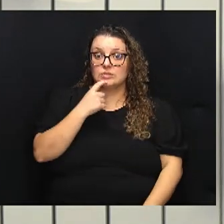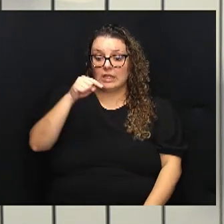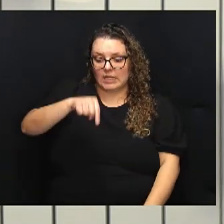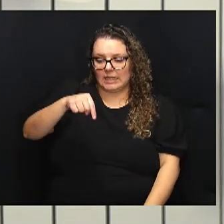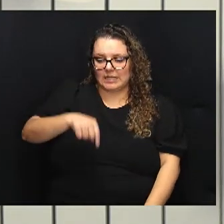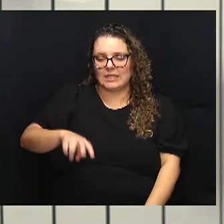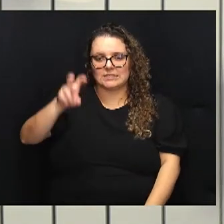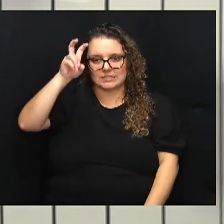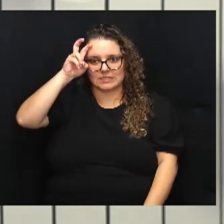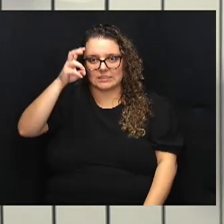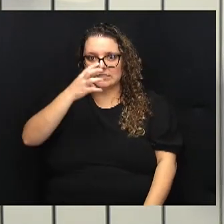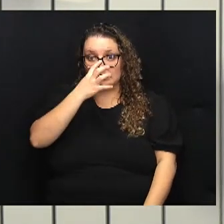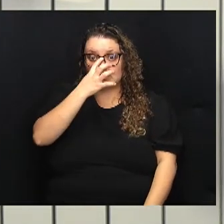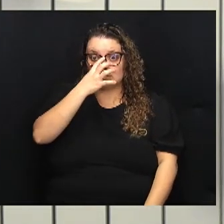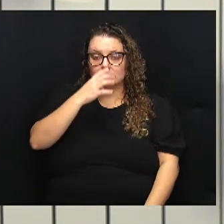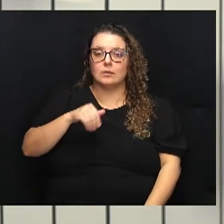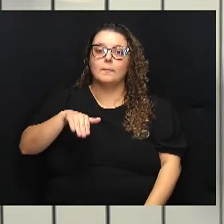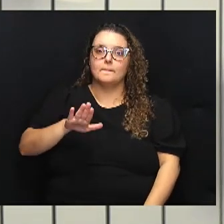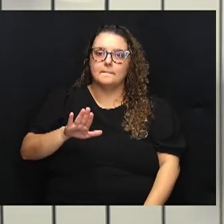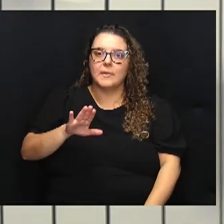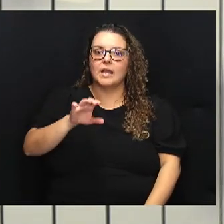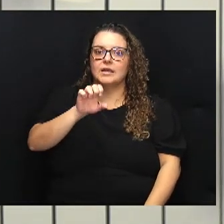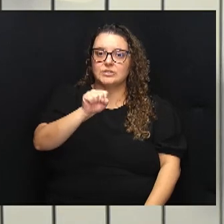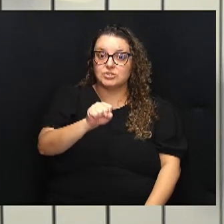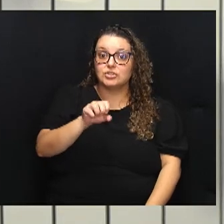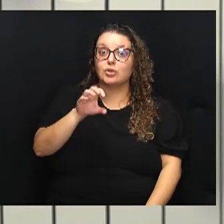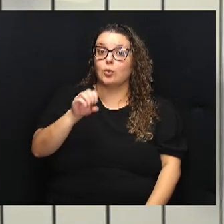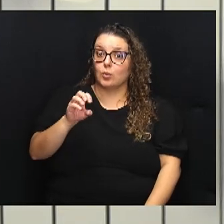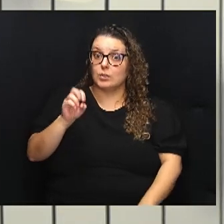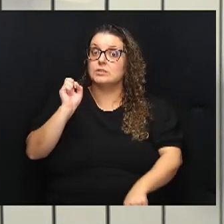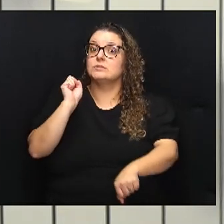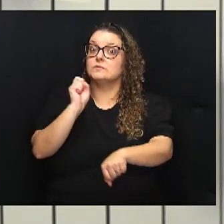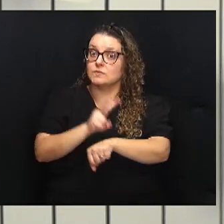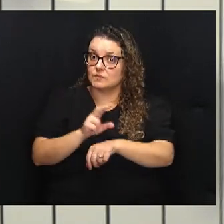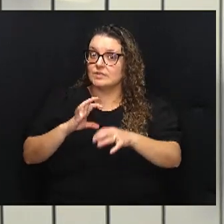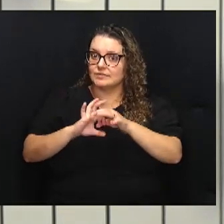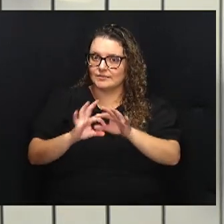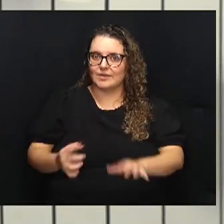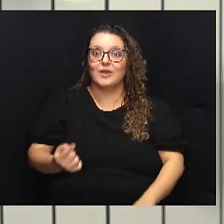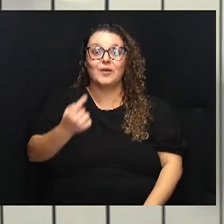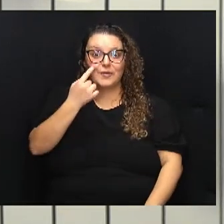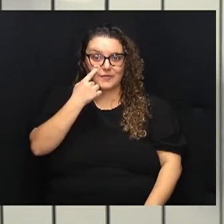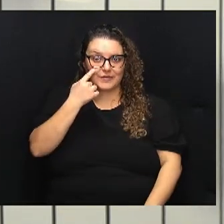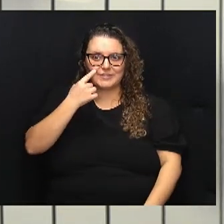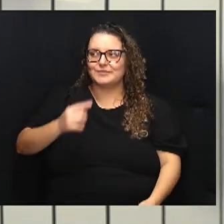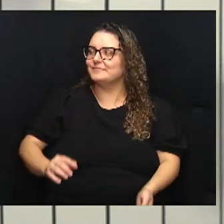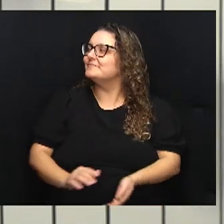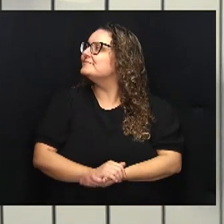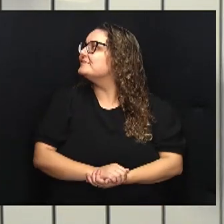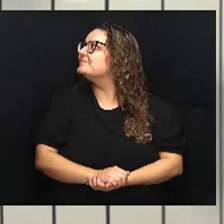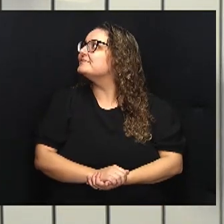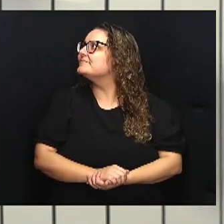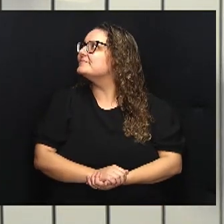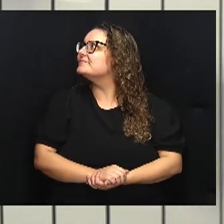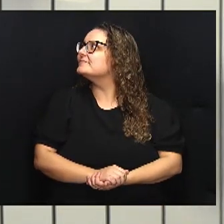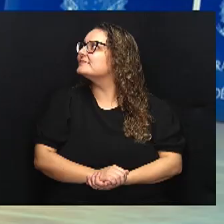nesta quinta-feira, está com mais de 800 vagas disponíveis. Confira.